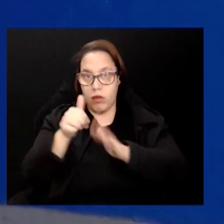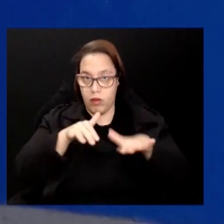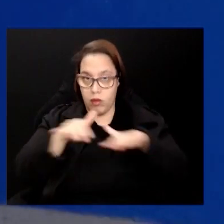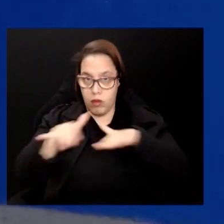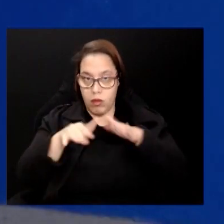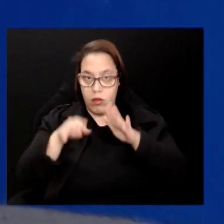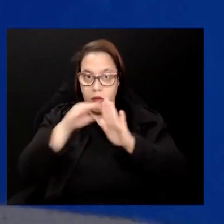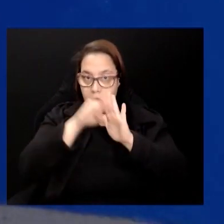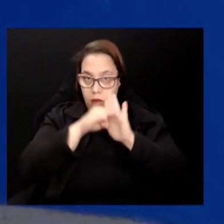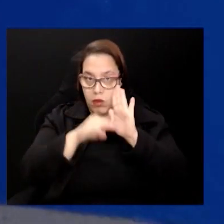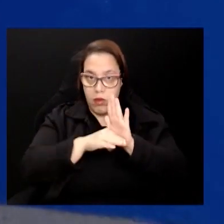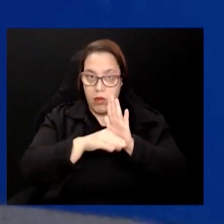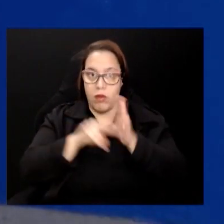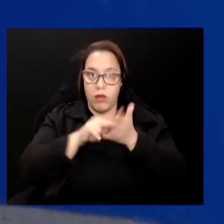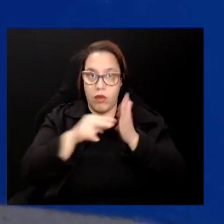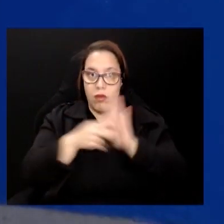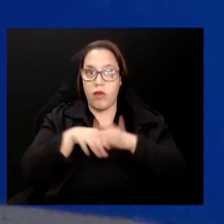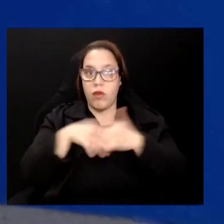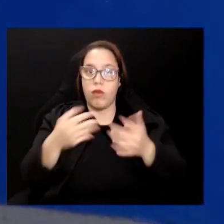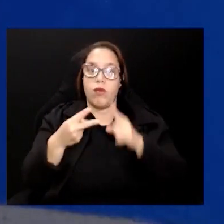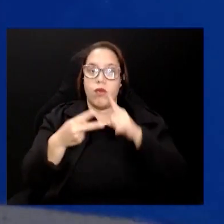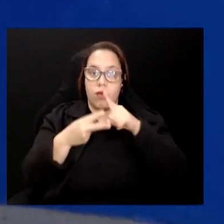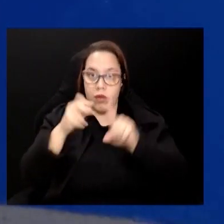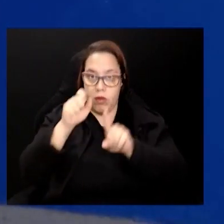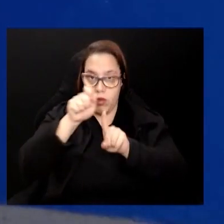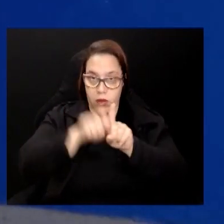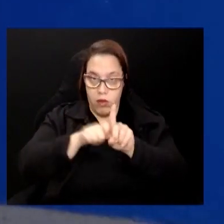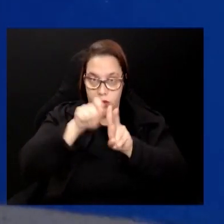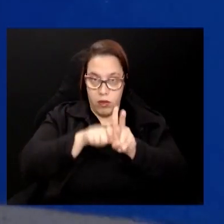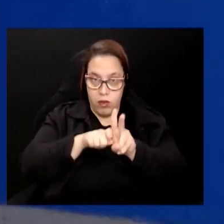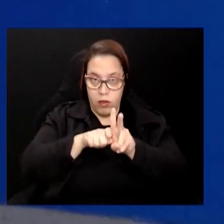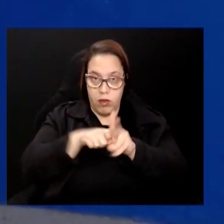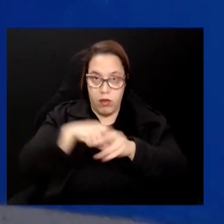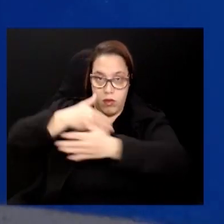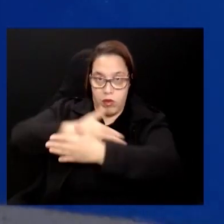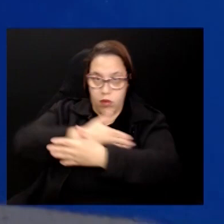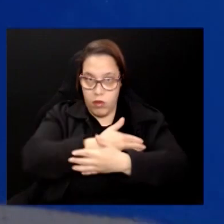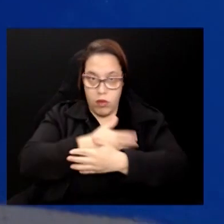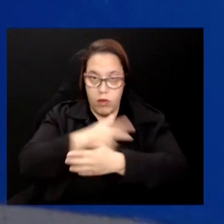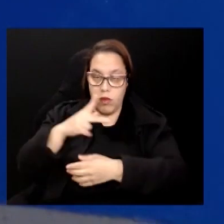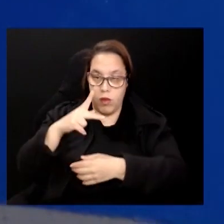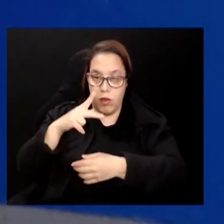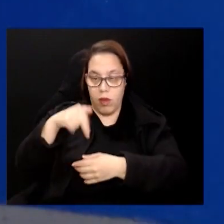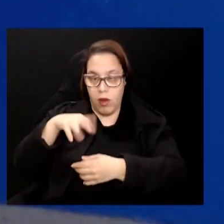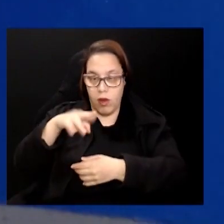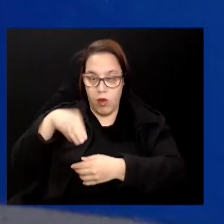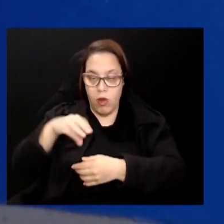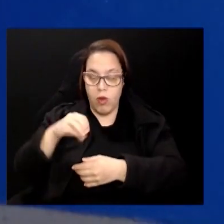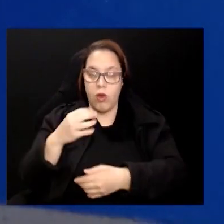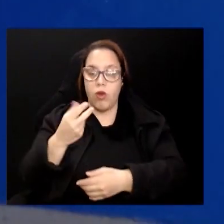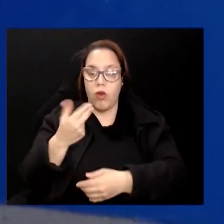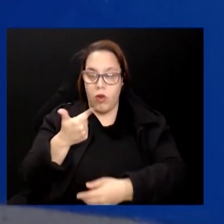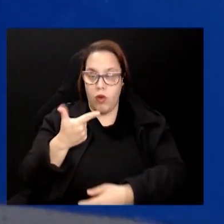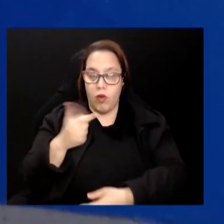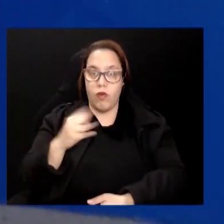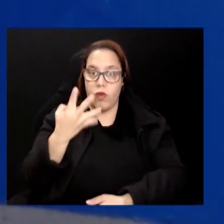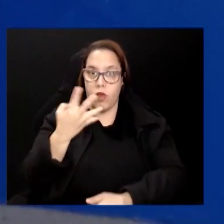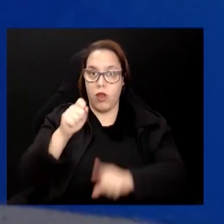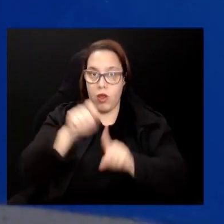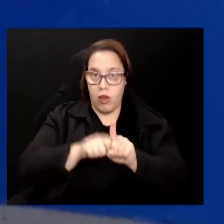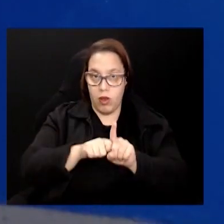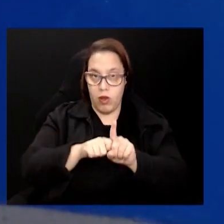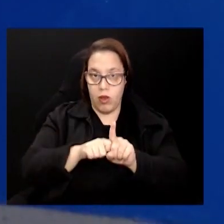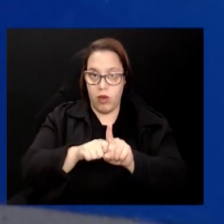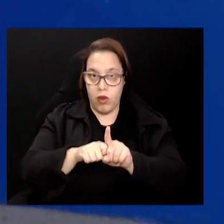seguinte: aos 2 meses, a vacina que os bebês vão tomar é a Pneumo-20, aos 4 meses, a Pneumo-10 e aos 12 meses,